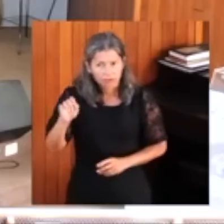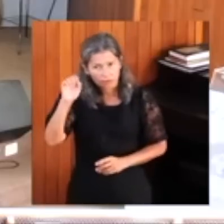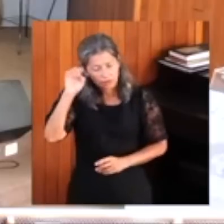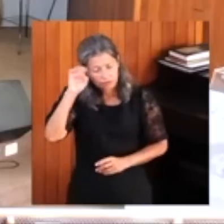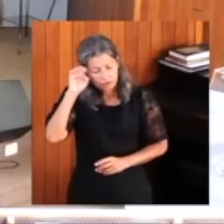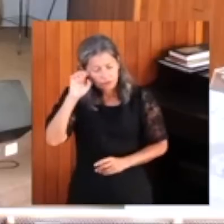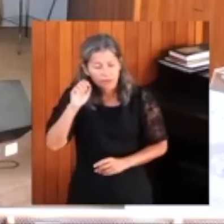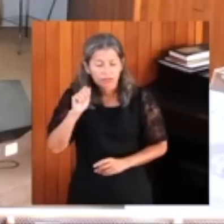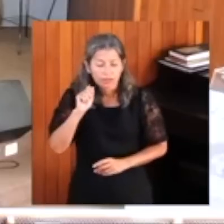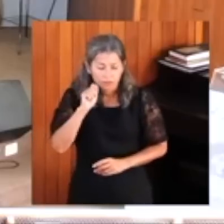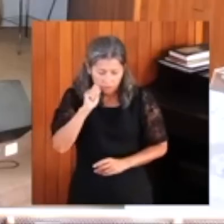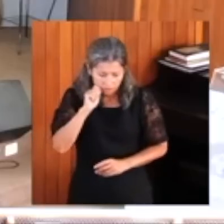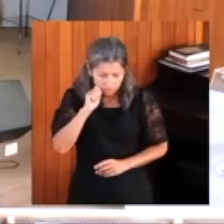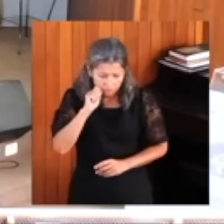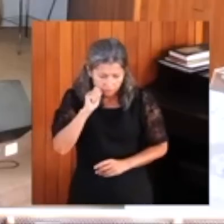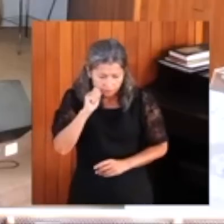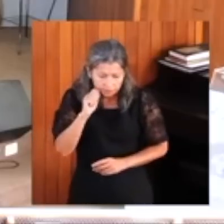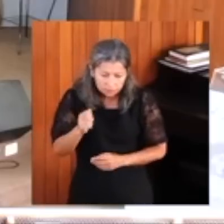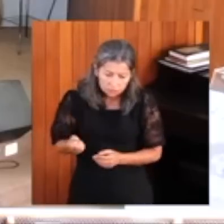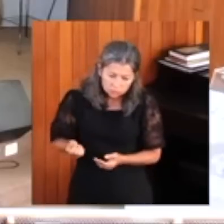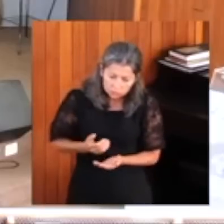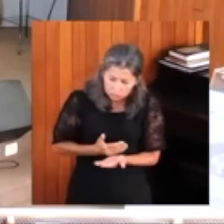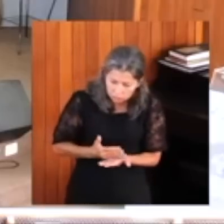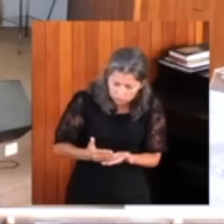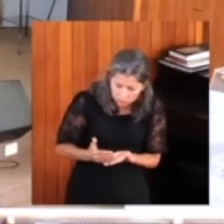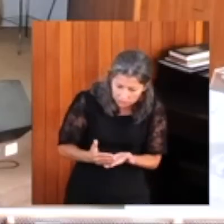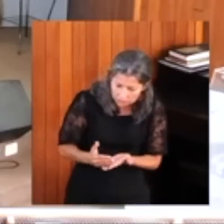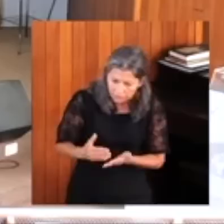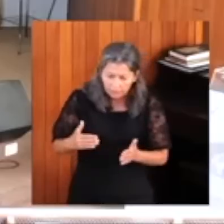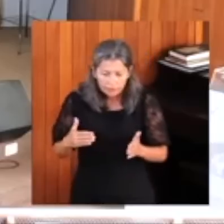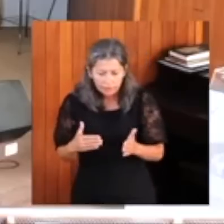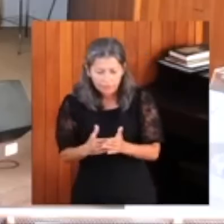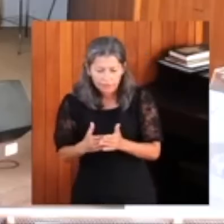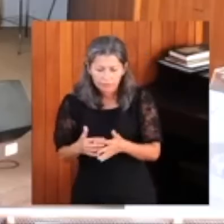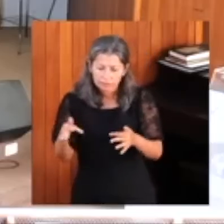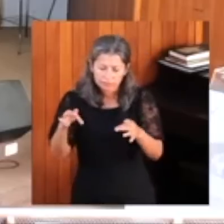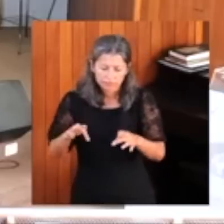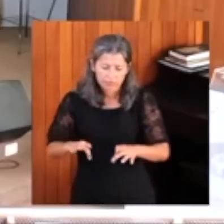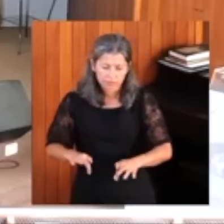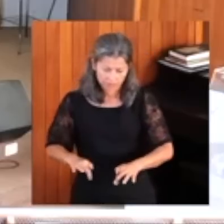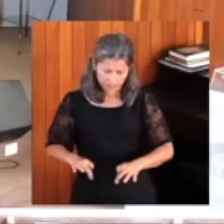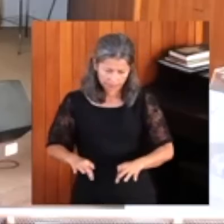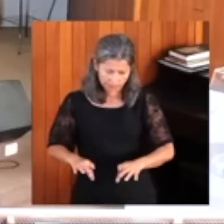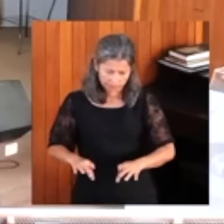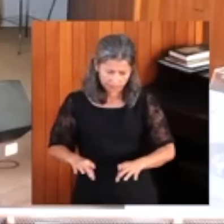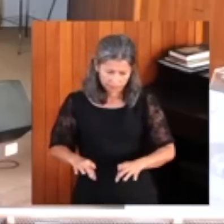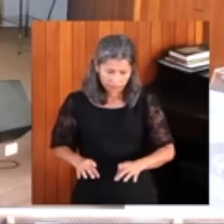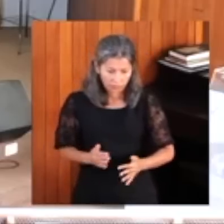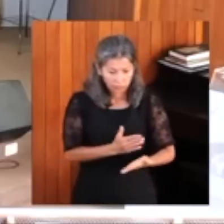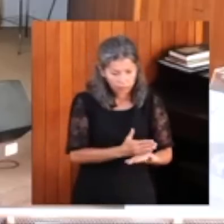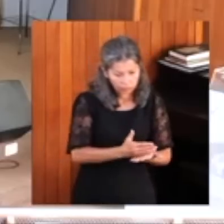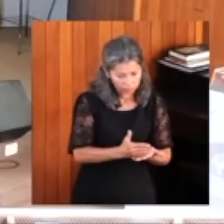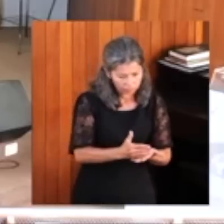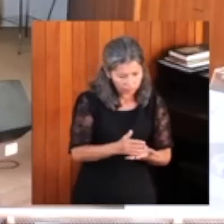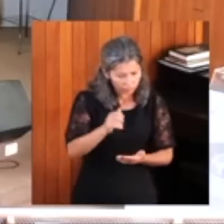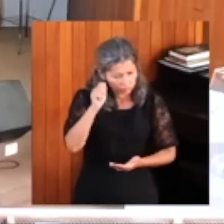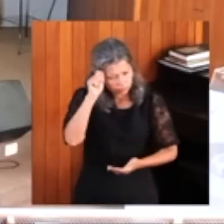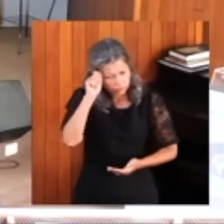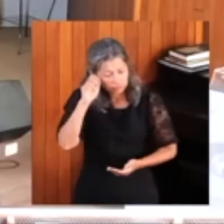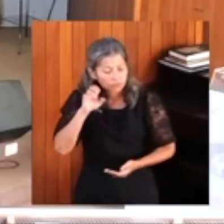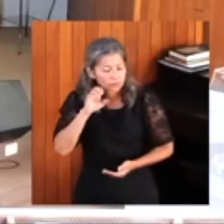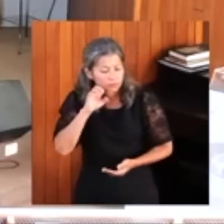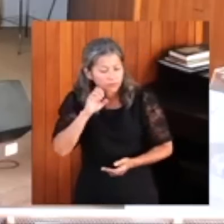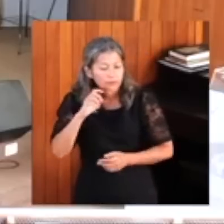21 e 22 contam da recriação e da eternidade. O resto da Bíblia é o miolo que conta como Deus está buscando